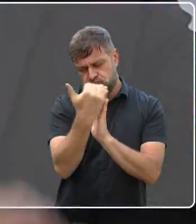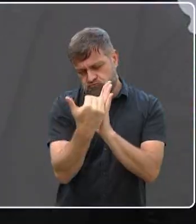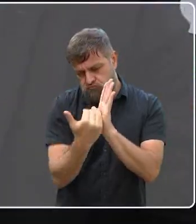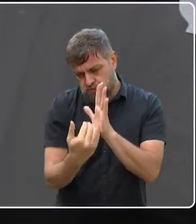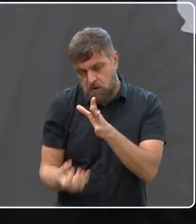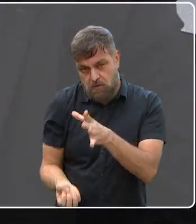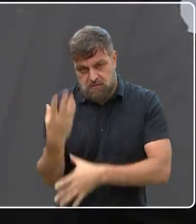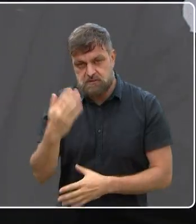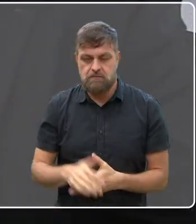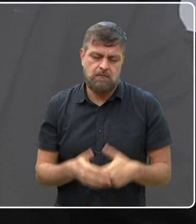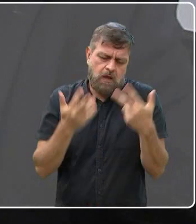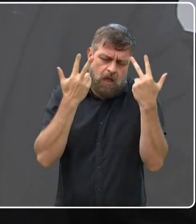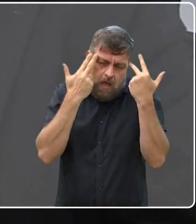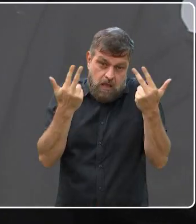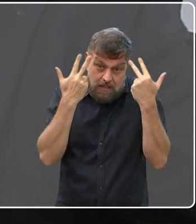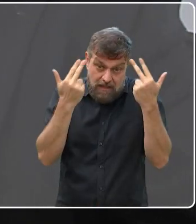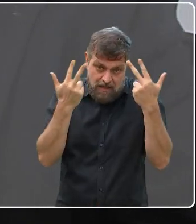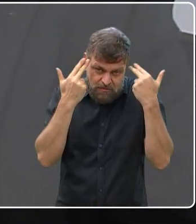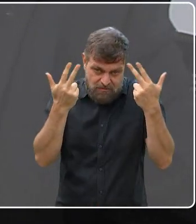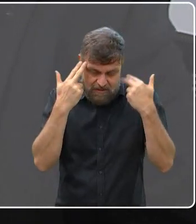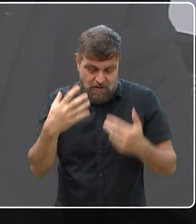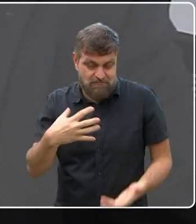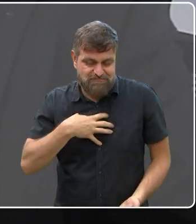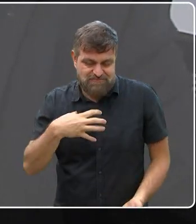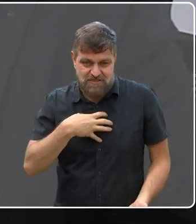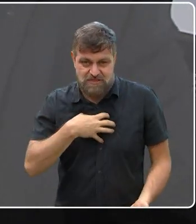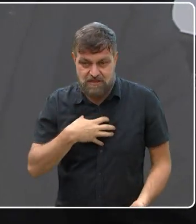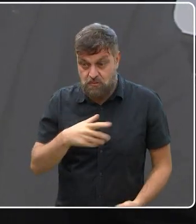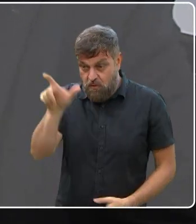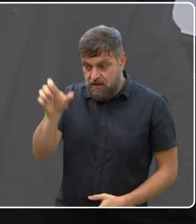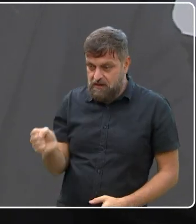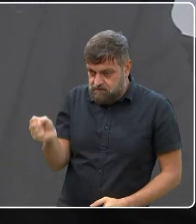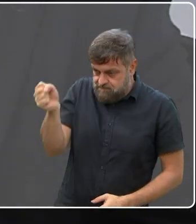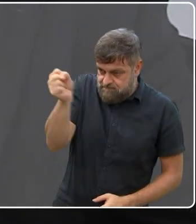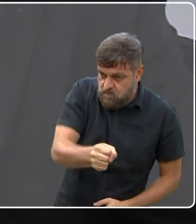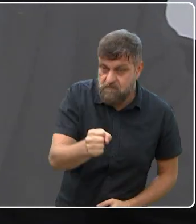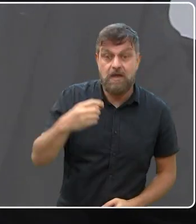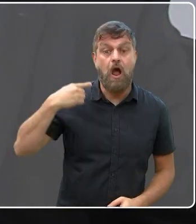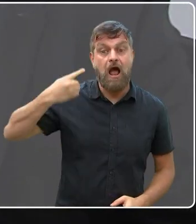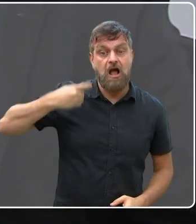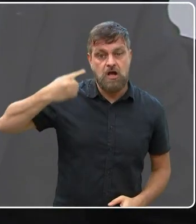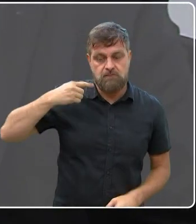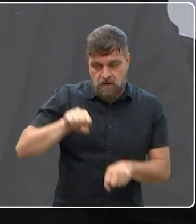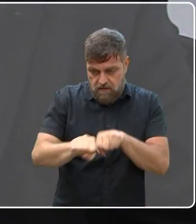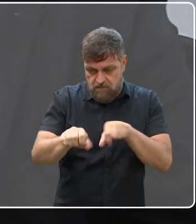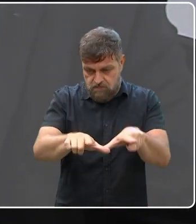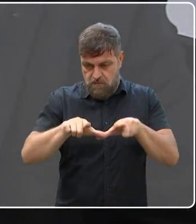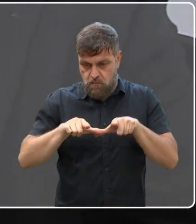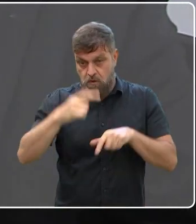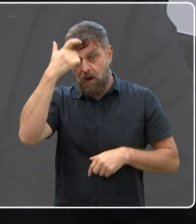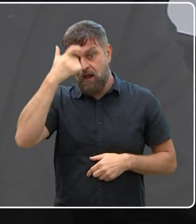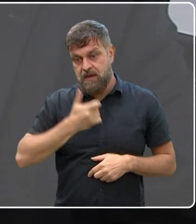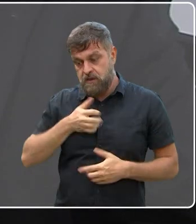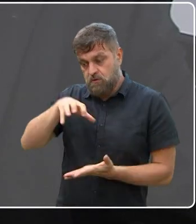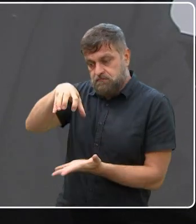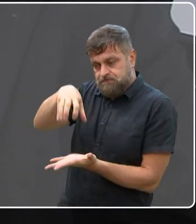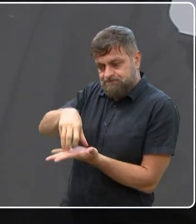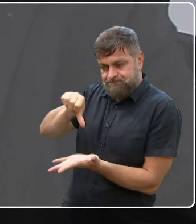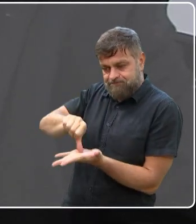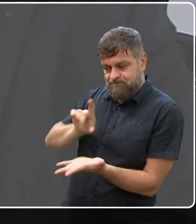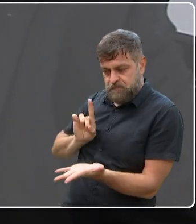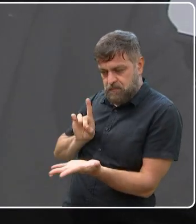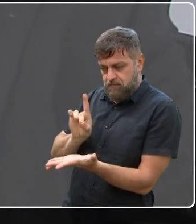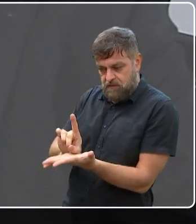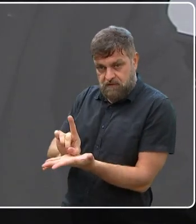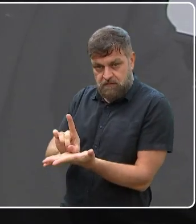feito. Foi natural, né? Porque logo que ele se tornou advogado, eu assumi uma outra